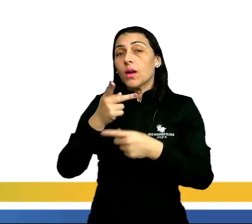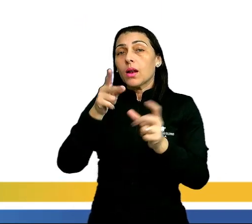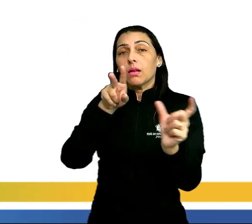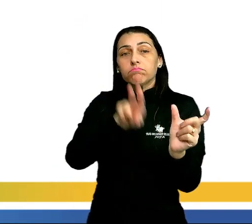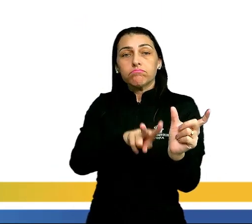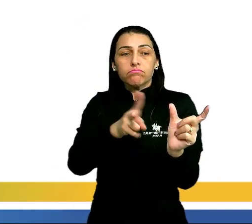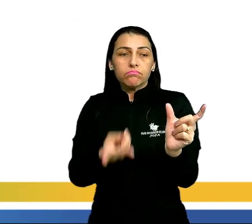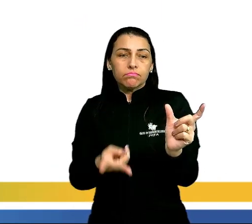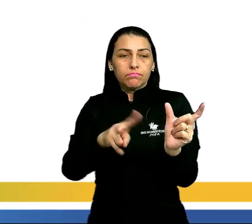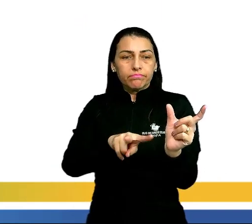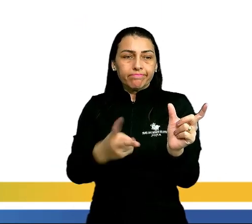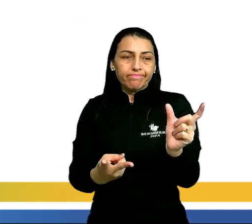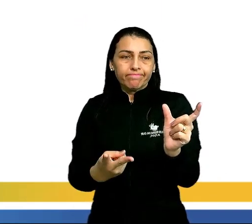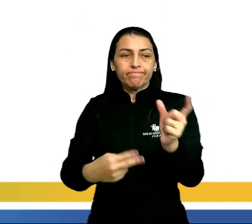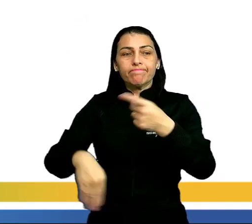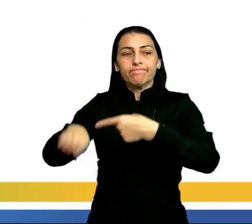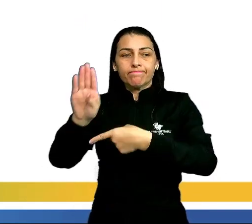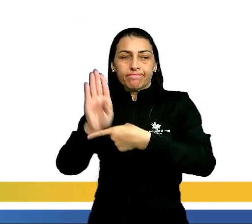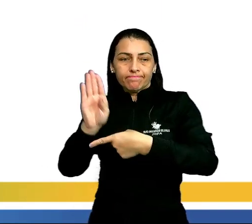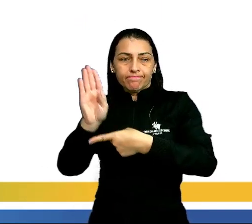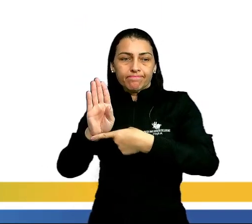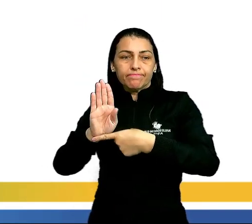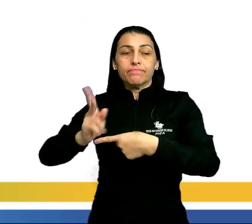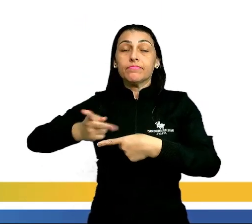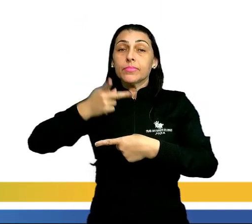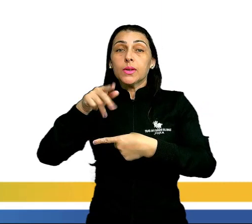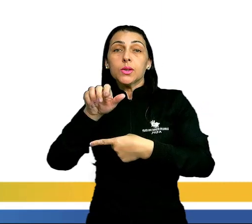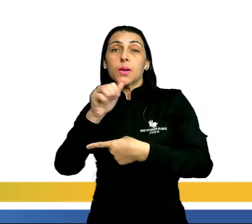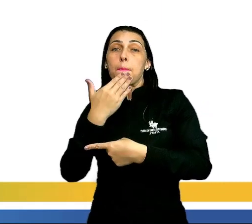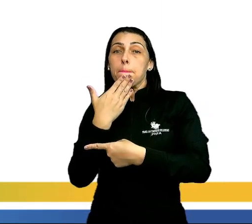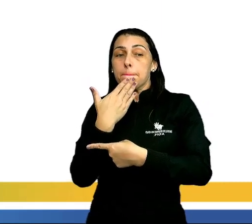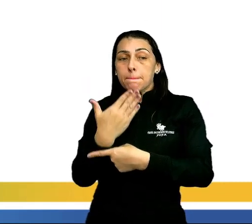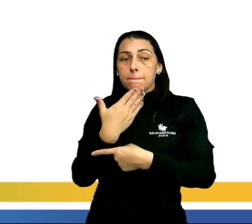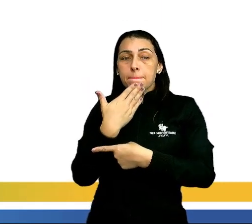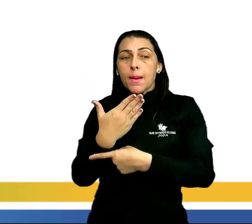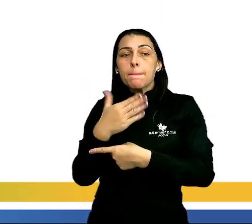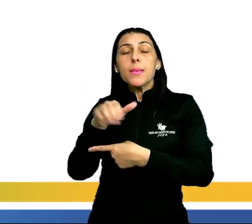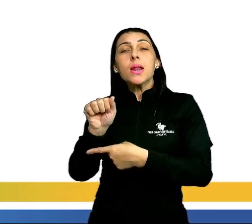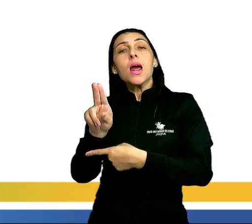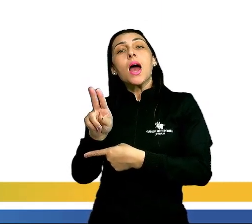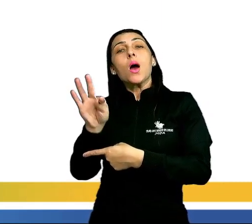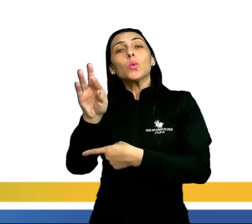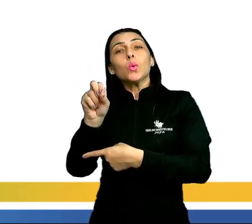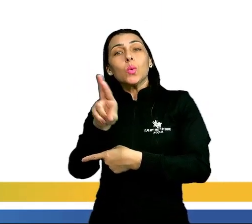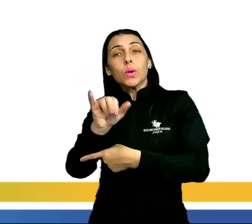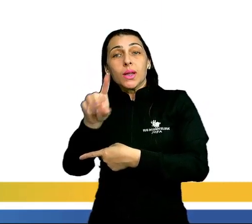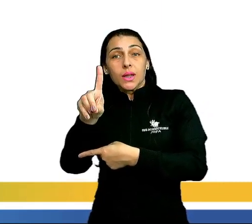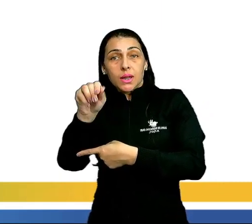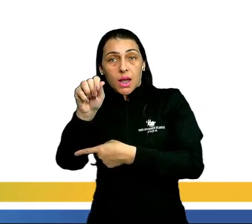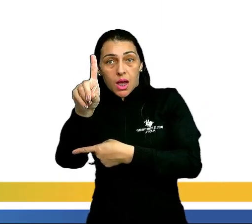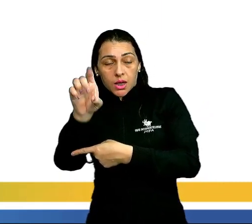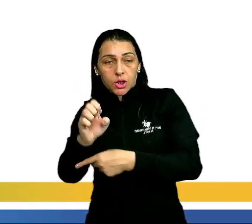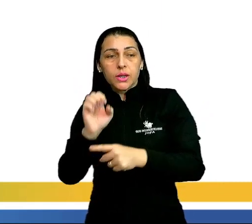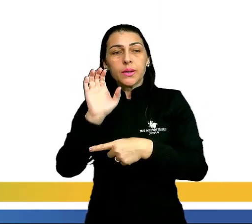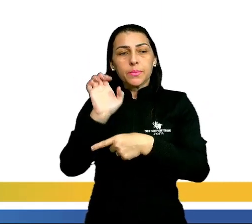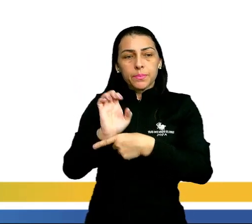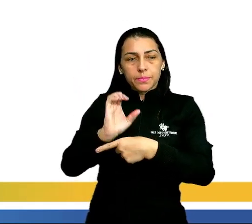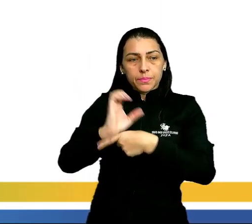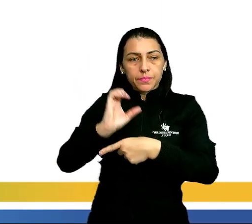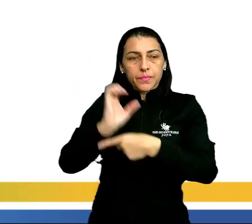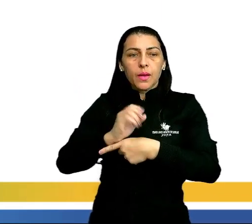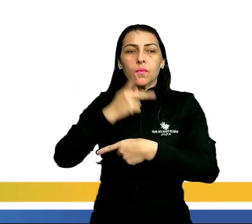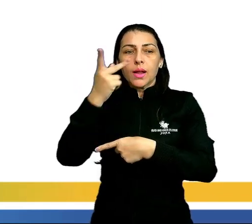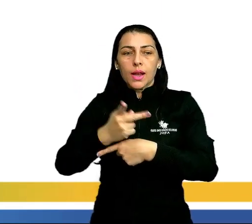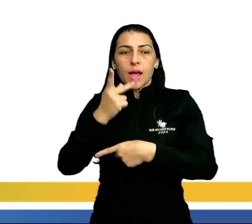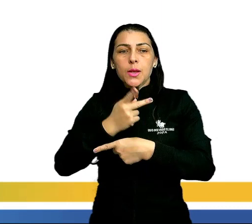uma falácia de ambiguidade. Letra B, uma falácia de apelo à autoridade. Letra